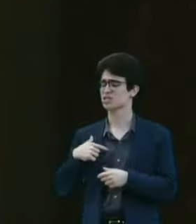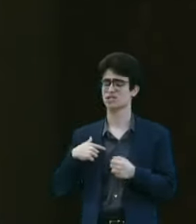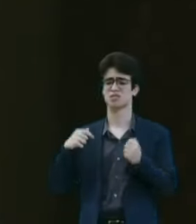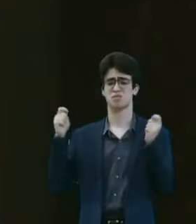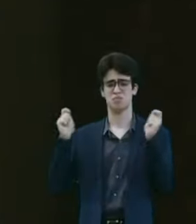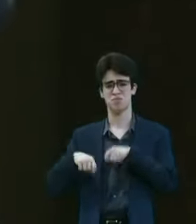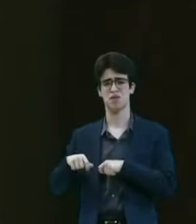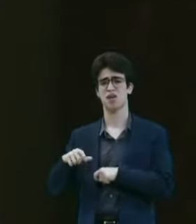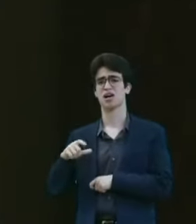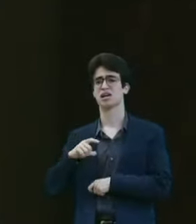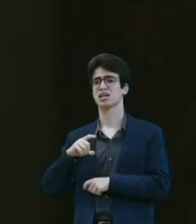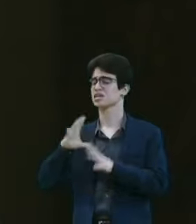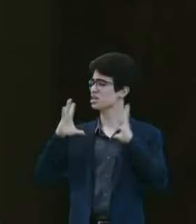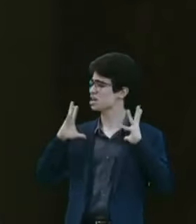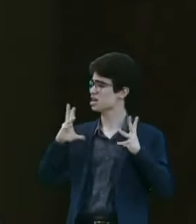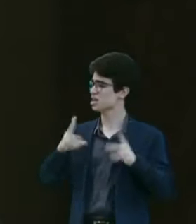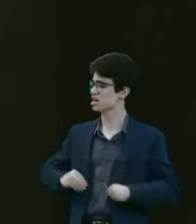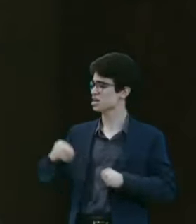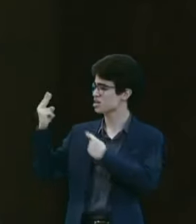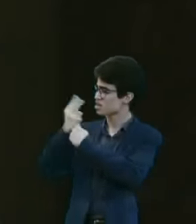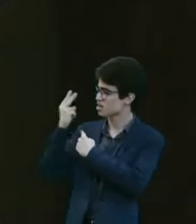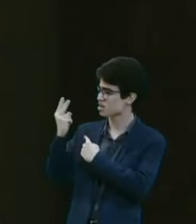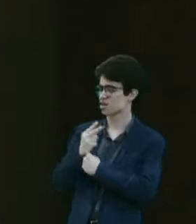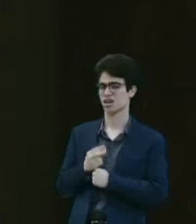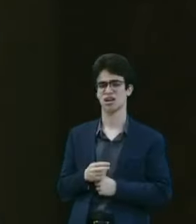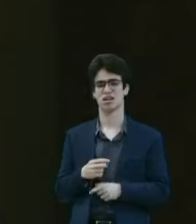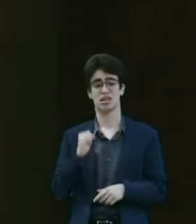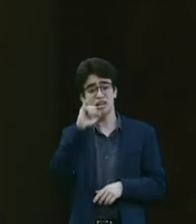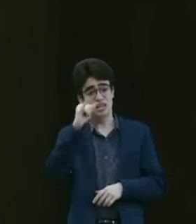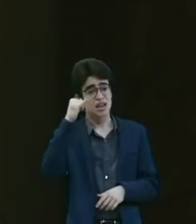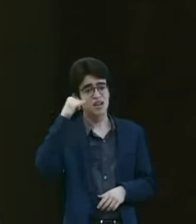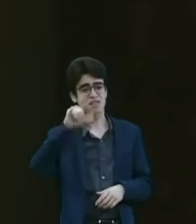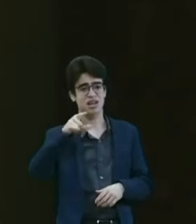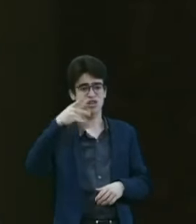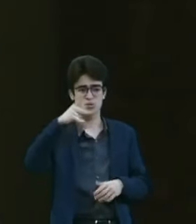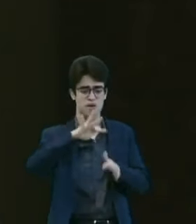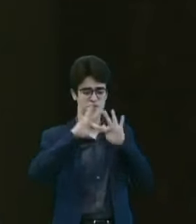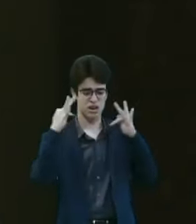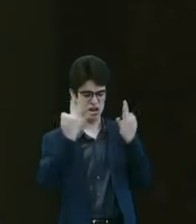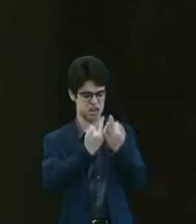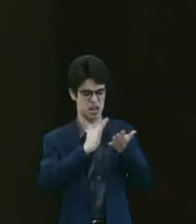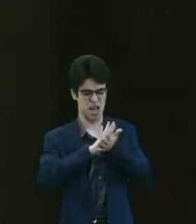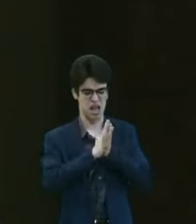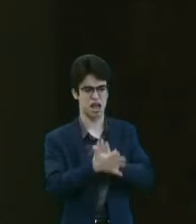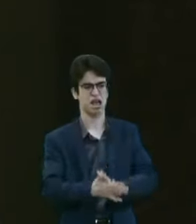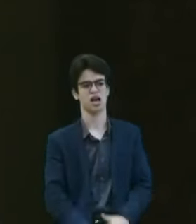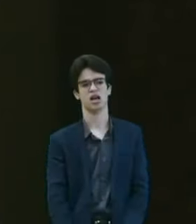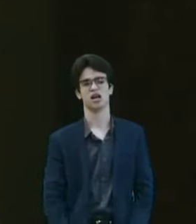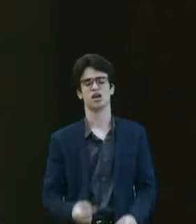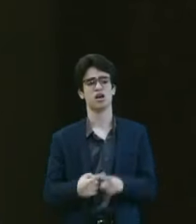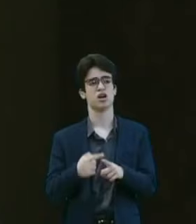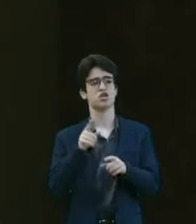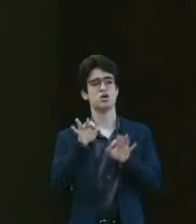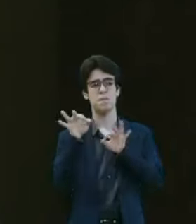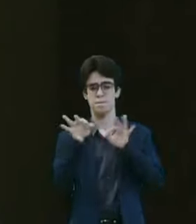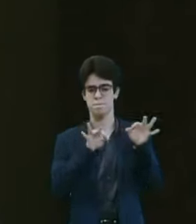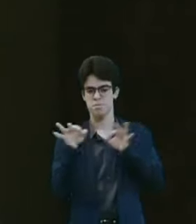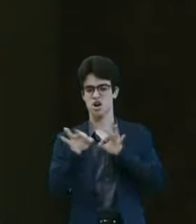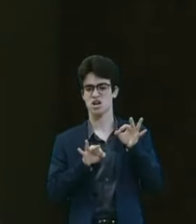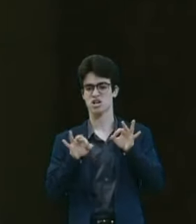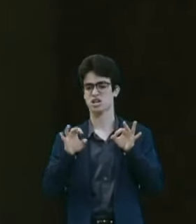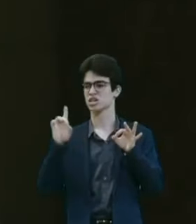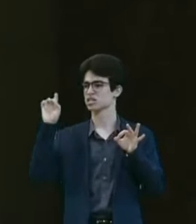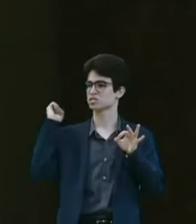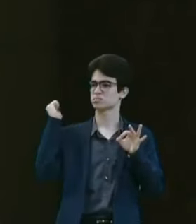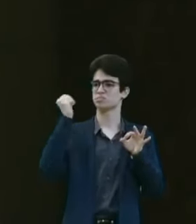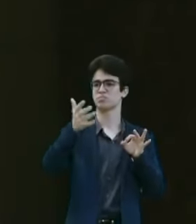sua família, a sua casa pode ser desconfigurada. o projeto de vida que Deus tem